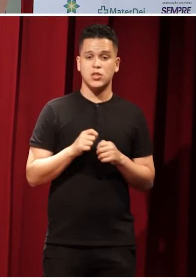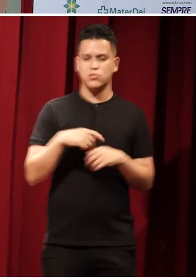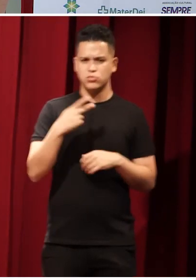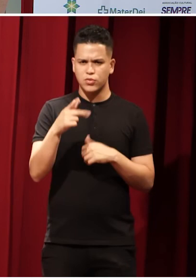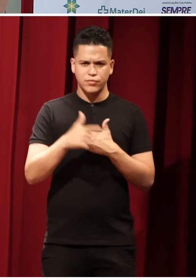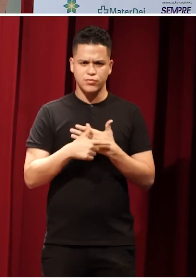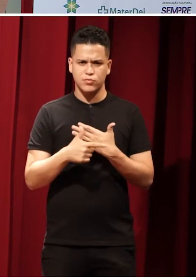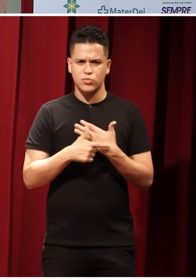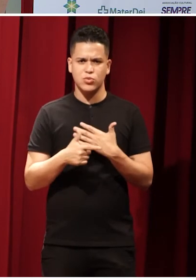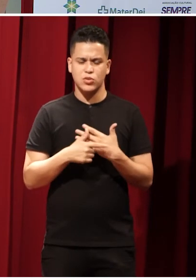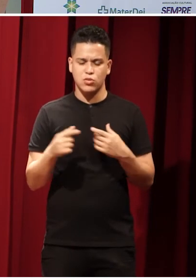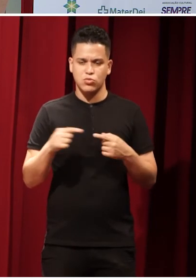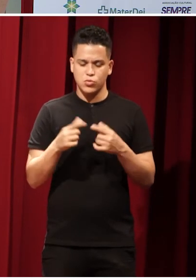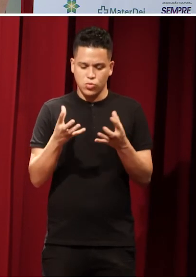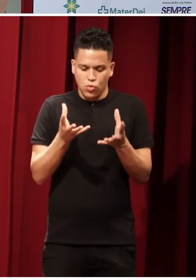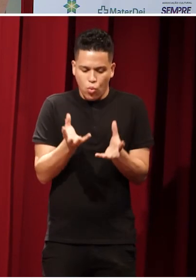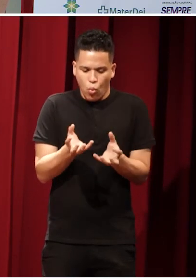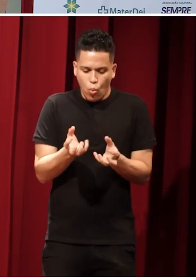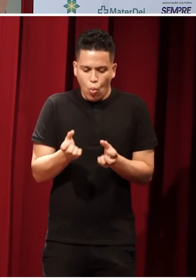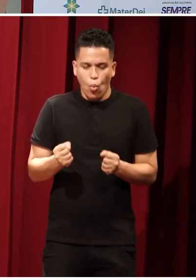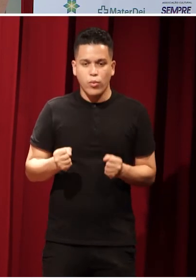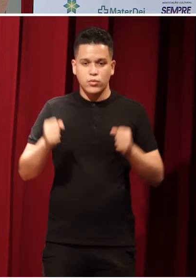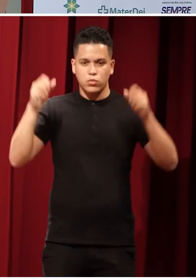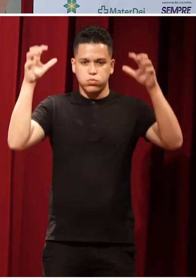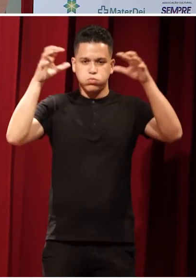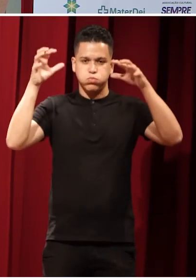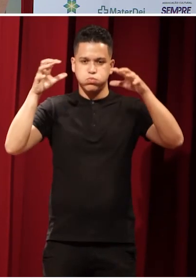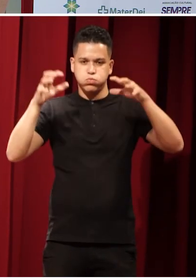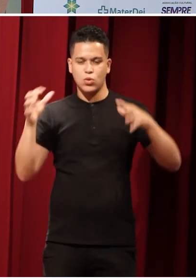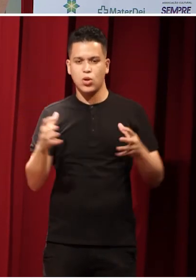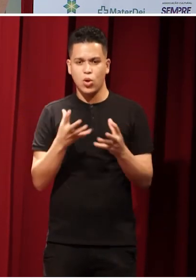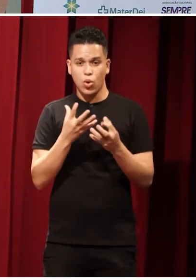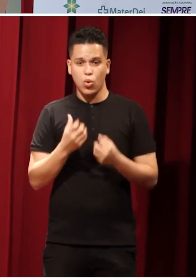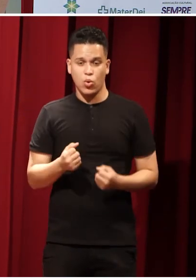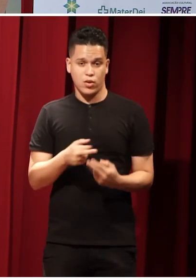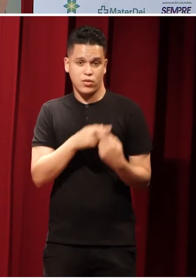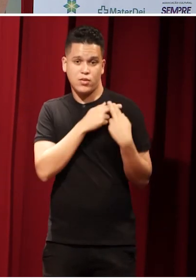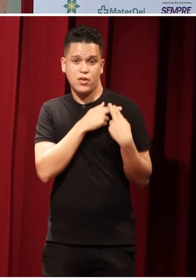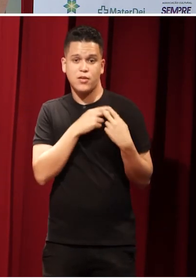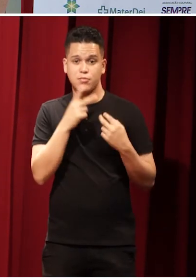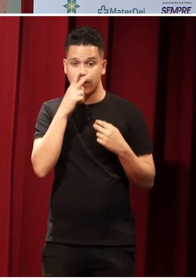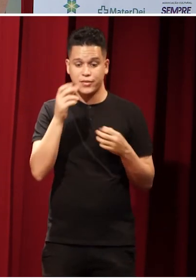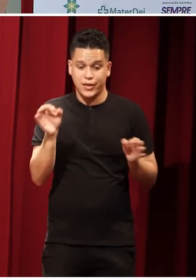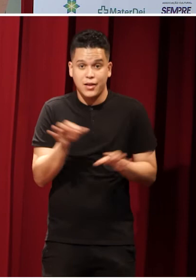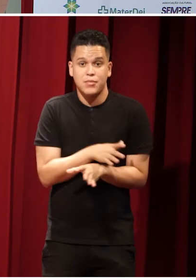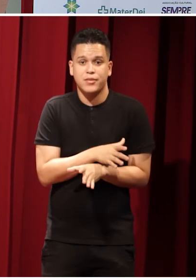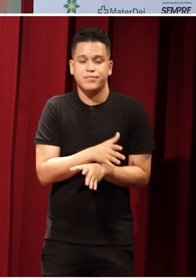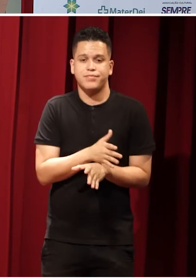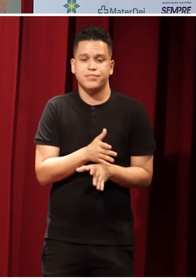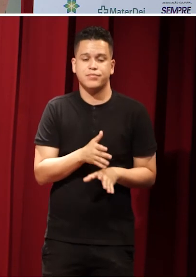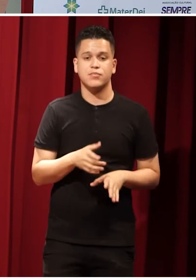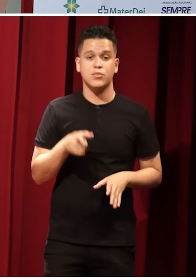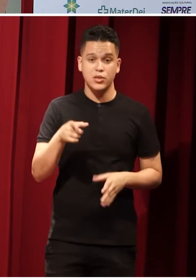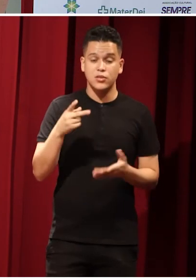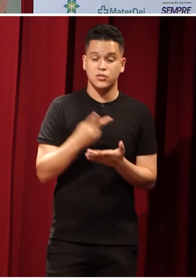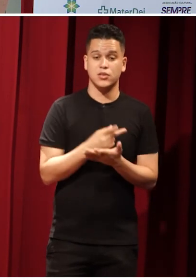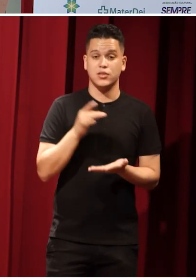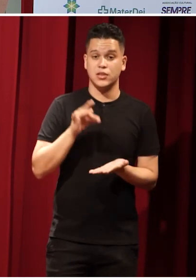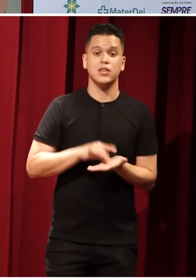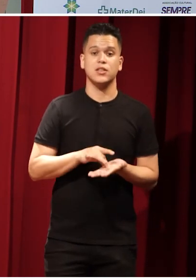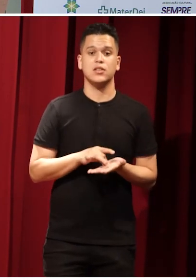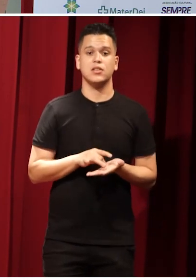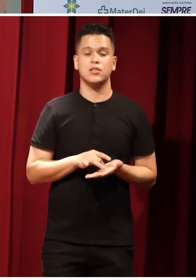oceanos de funcionar como sorvedouro de gases de efeito